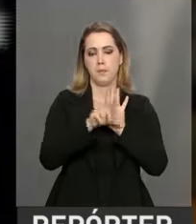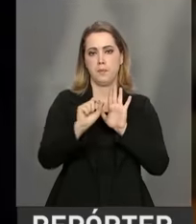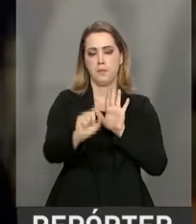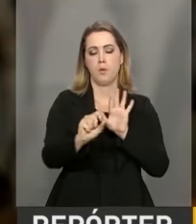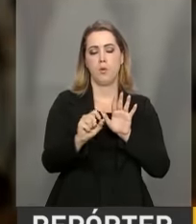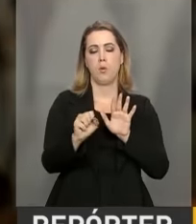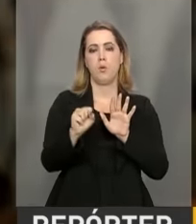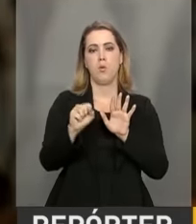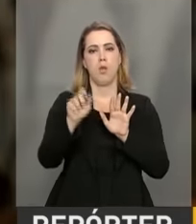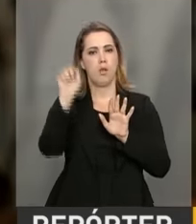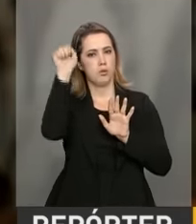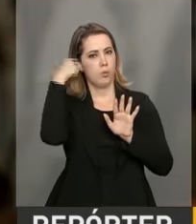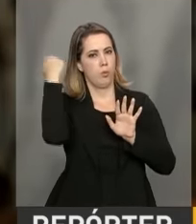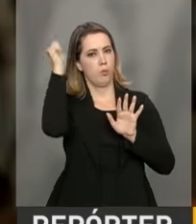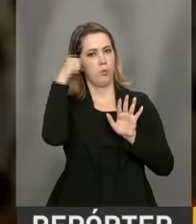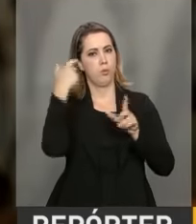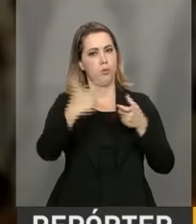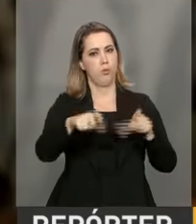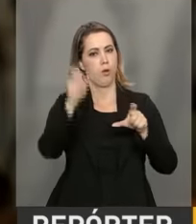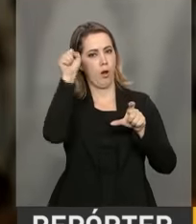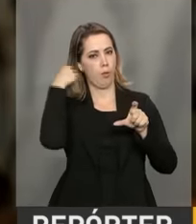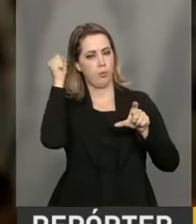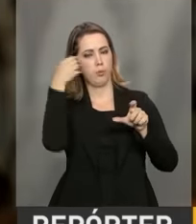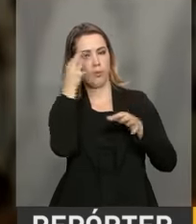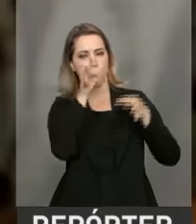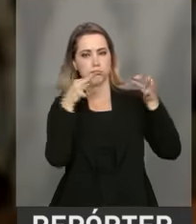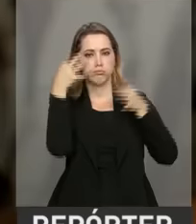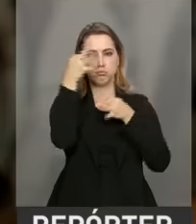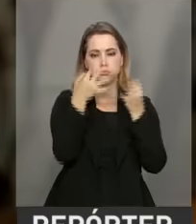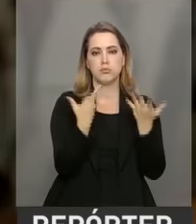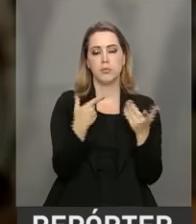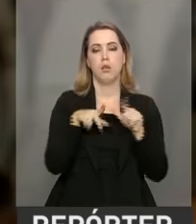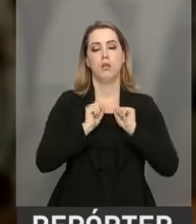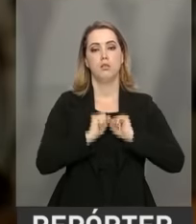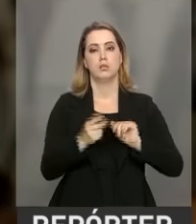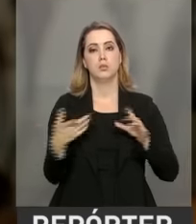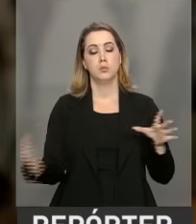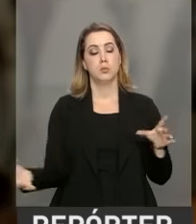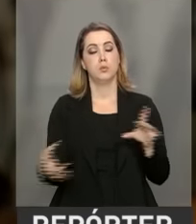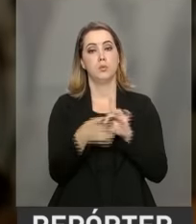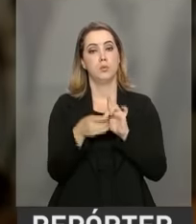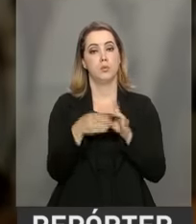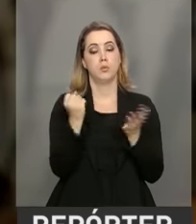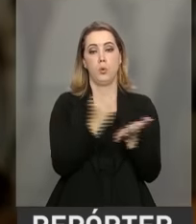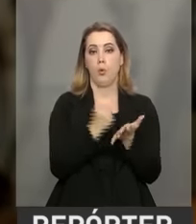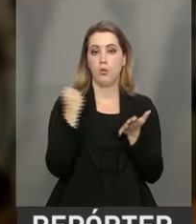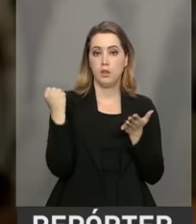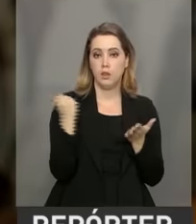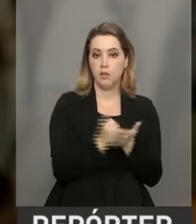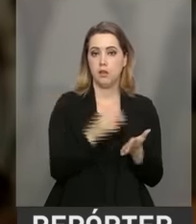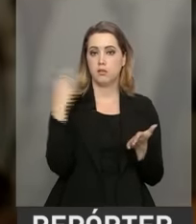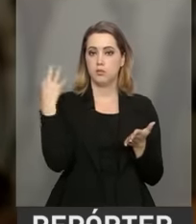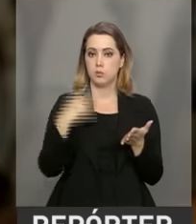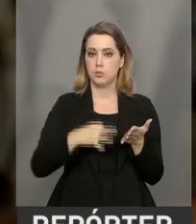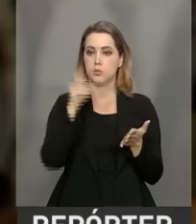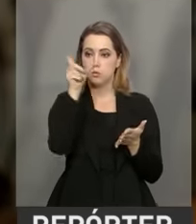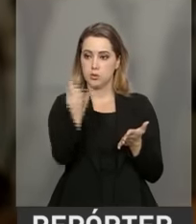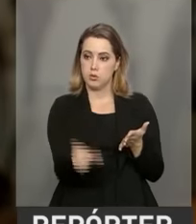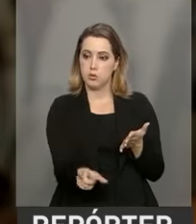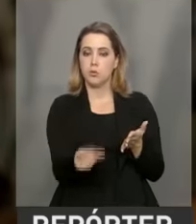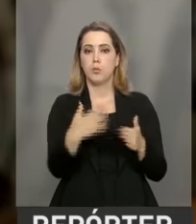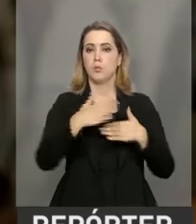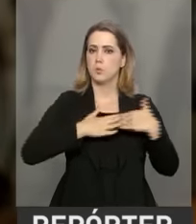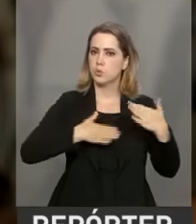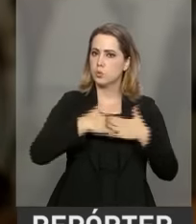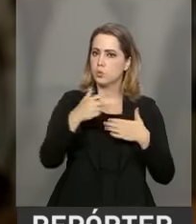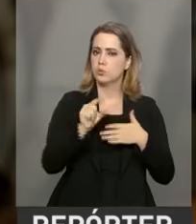Salão Parceiro, que estabelece que salões de beleza firmem contratos com cabeleireiros, manicures e maquiadores. Tanto o empresário